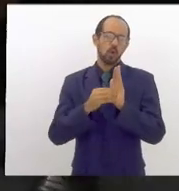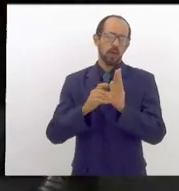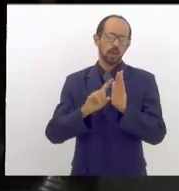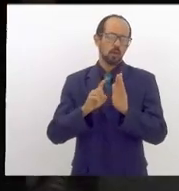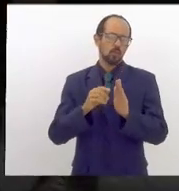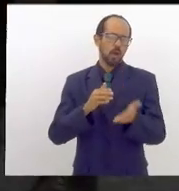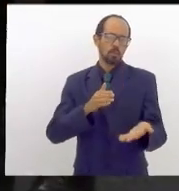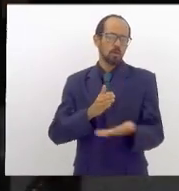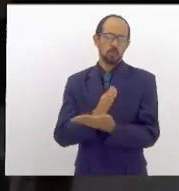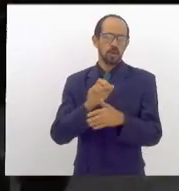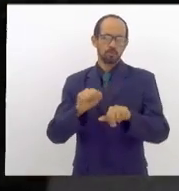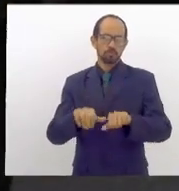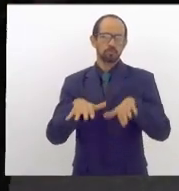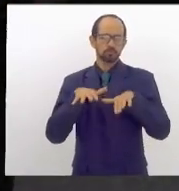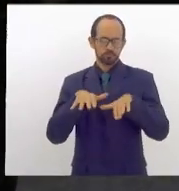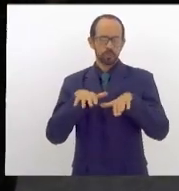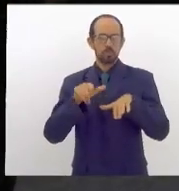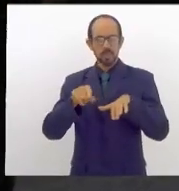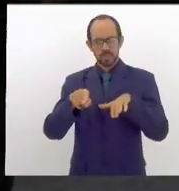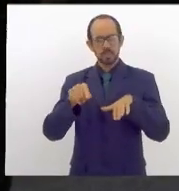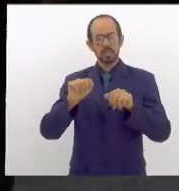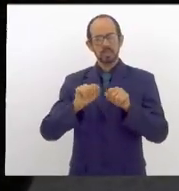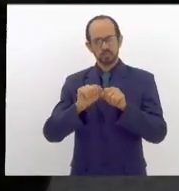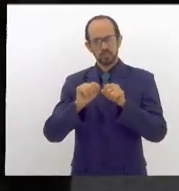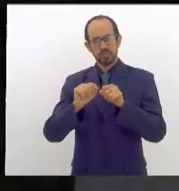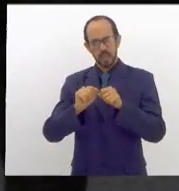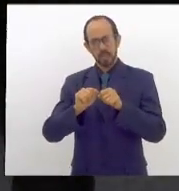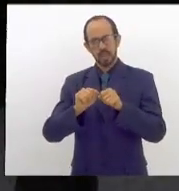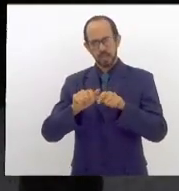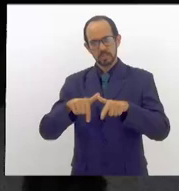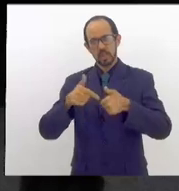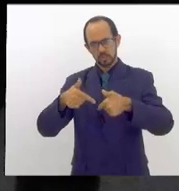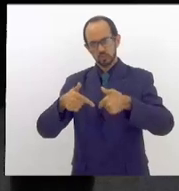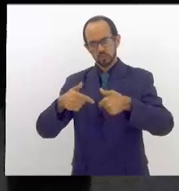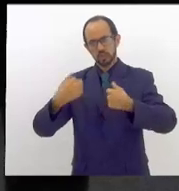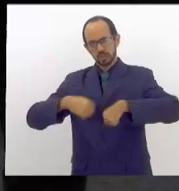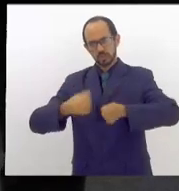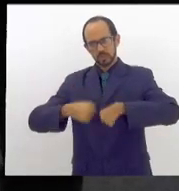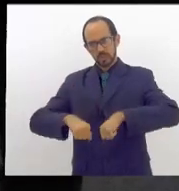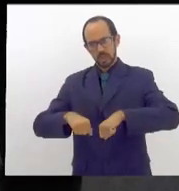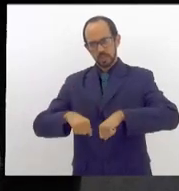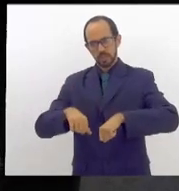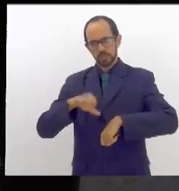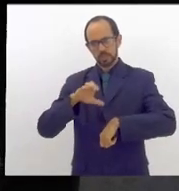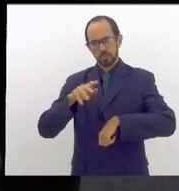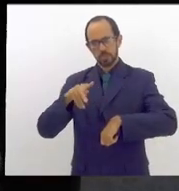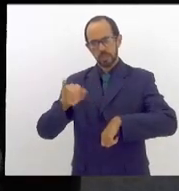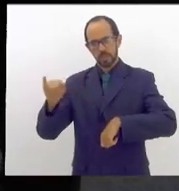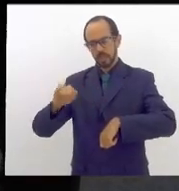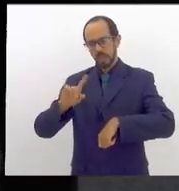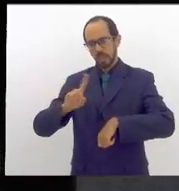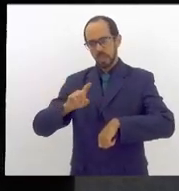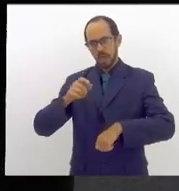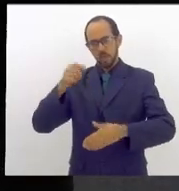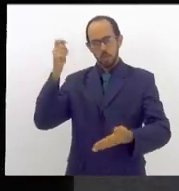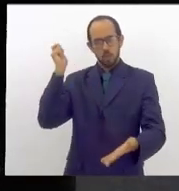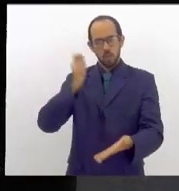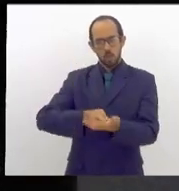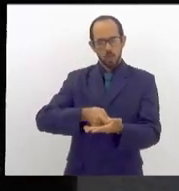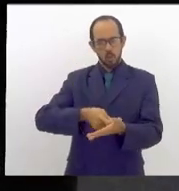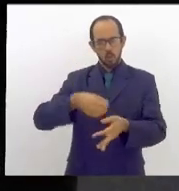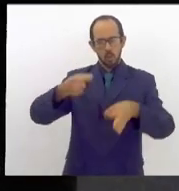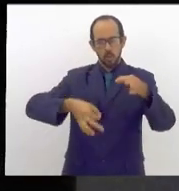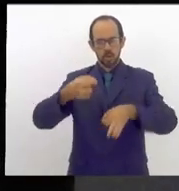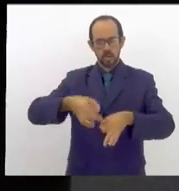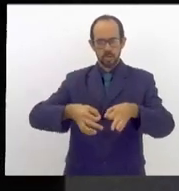tomando conhecimento do seu conteúdo também as providências que jogarem necessárias Como disse aquilo Condena ninguém vai ser pelo apontada pior